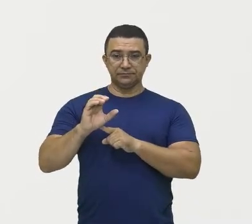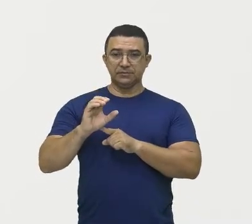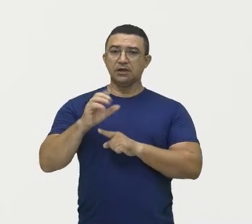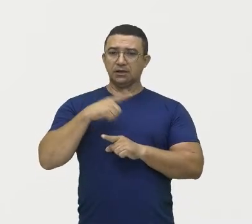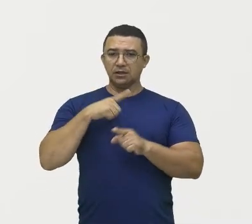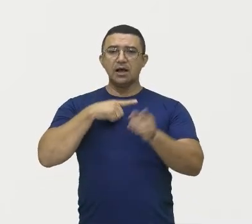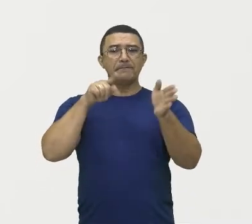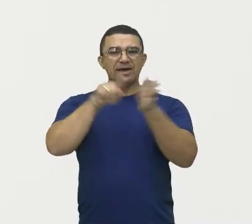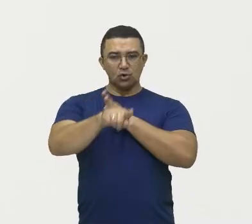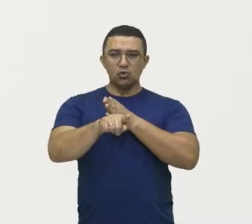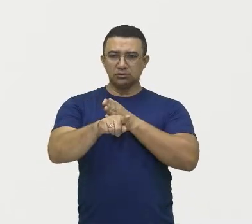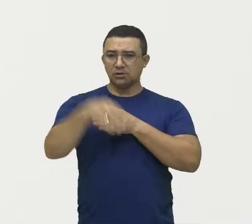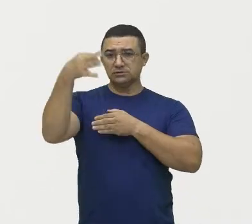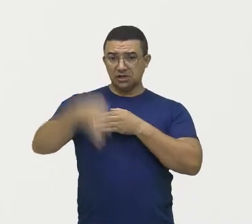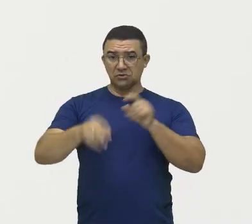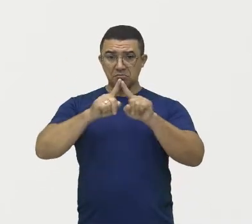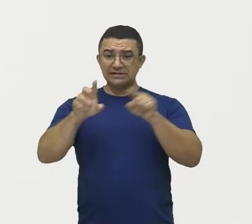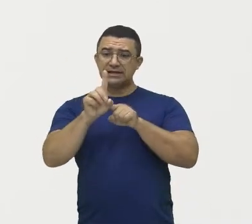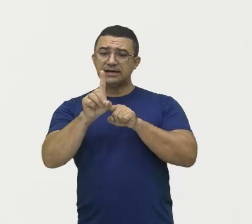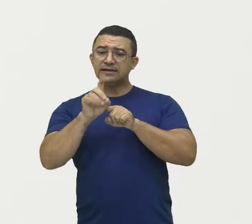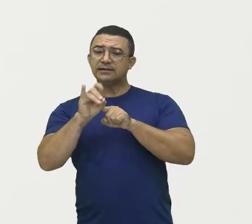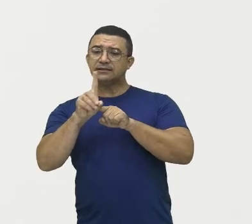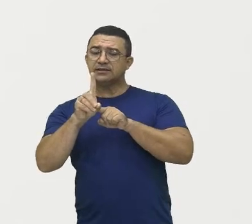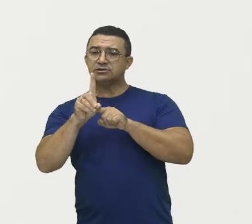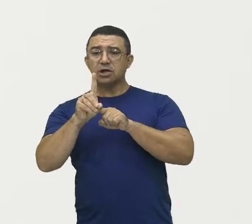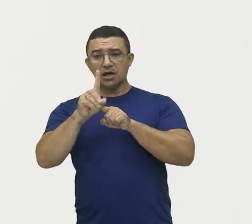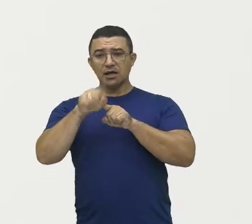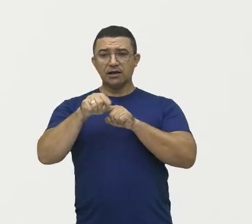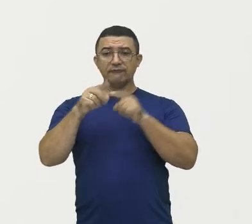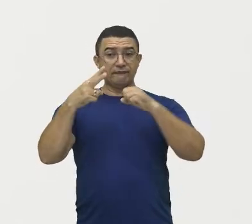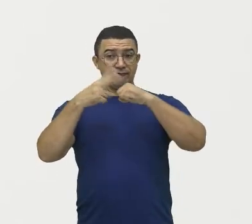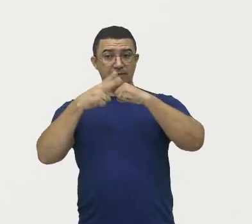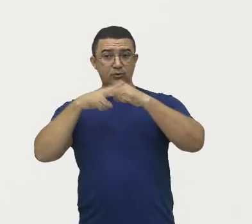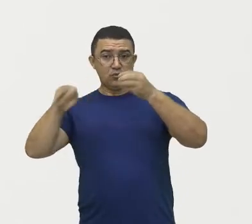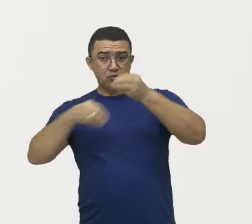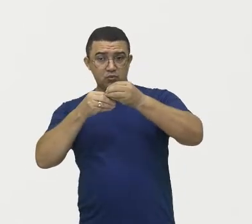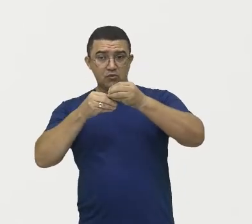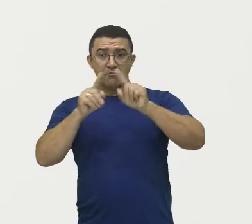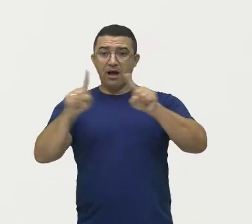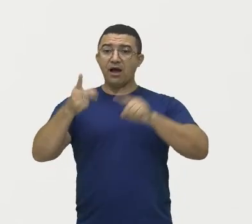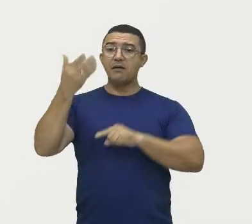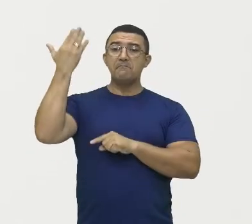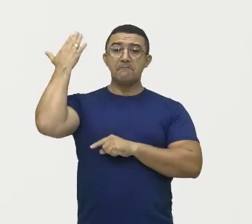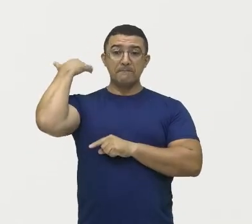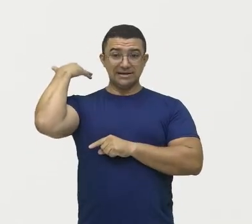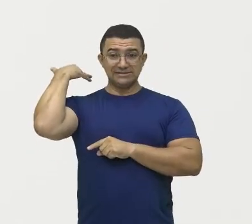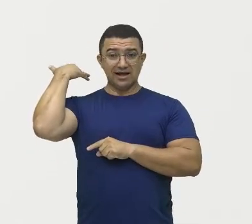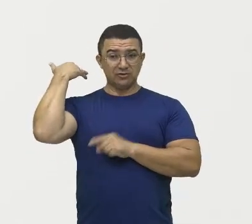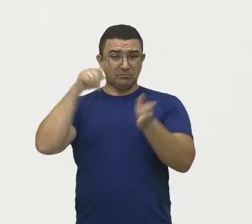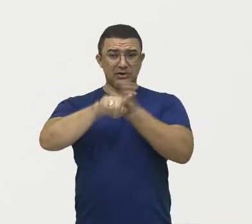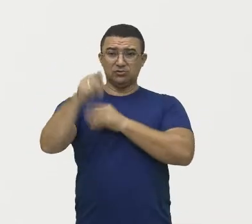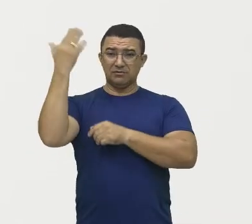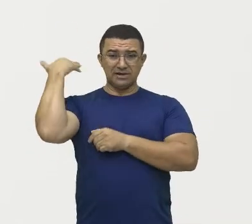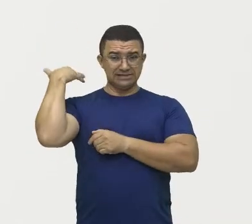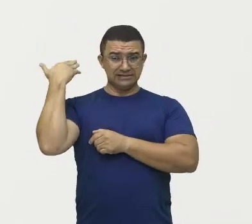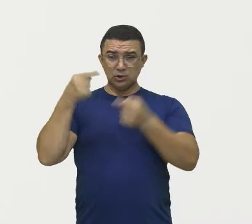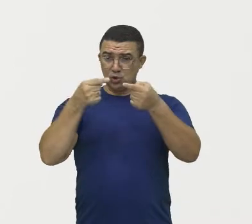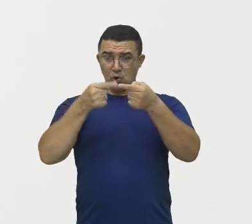correta, todavia, no passado, né? Eu tenho o passado verbo do, é o verbo auxiliar, só que formador de pergunta no passado.